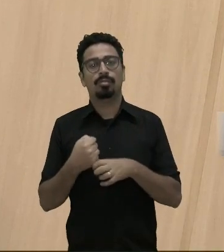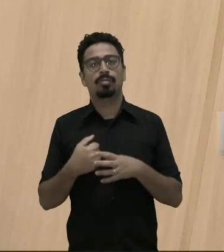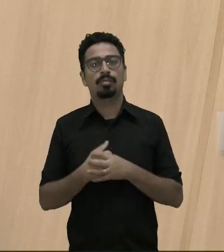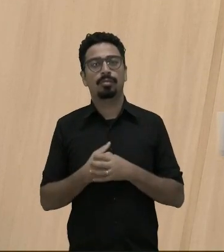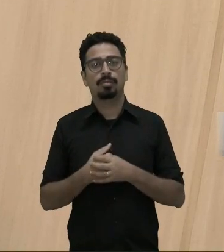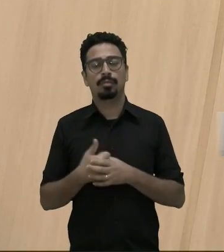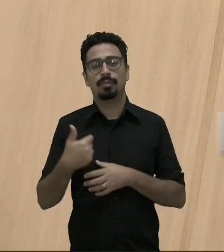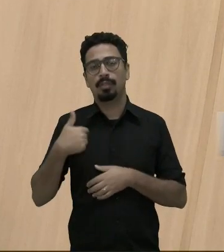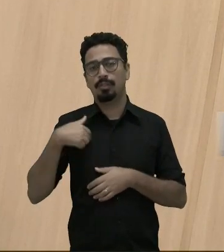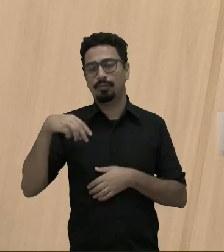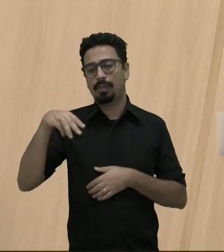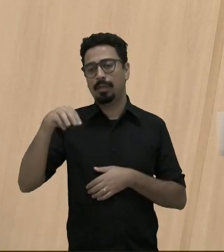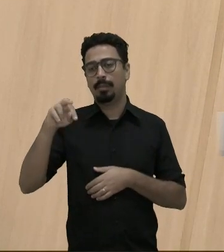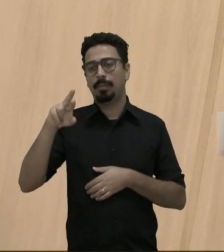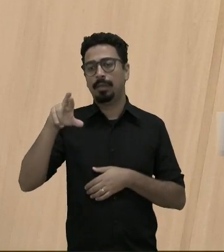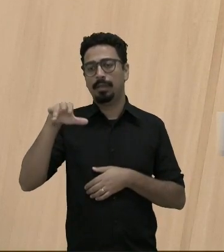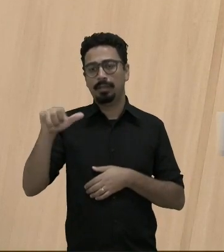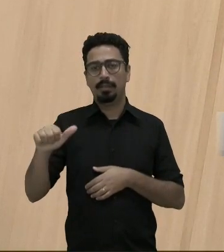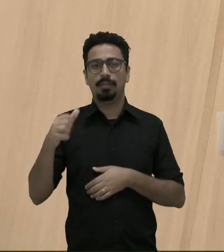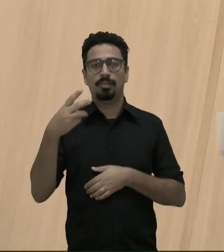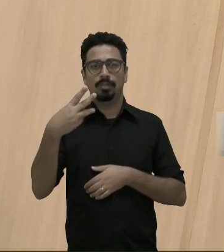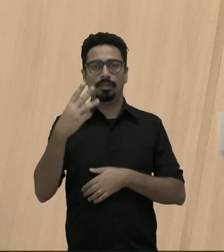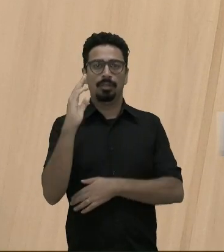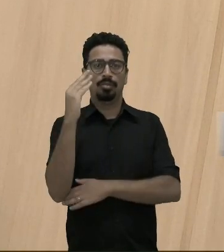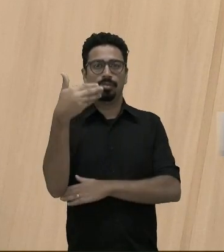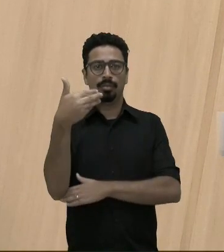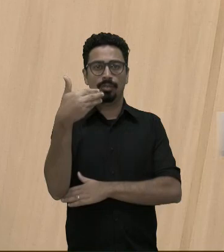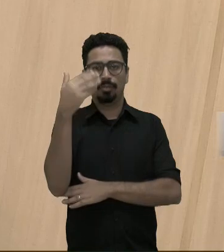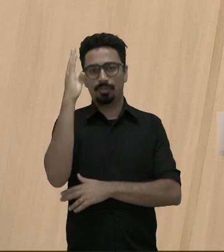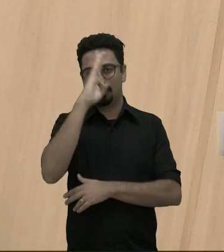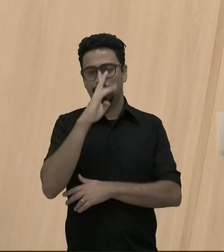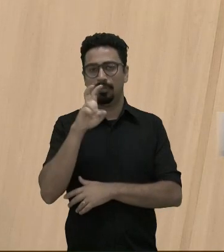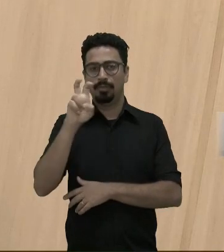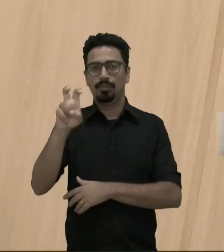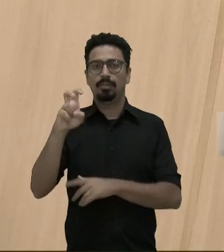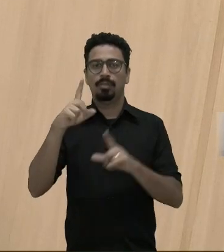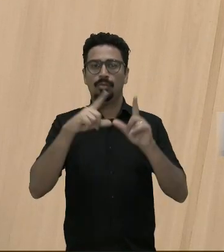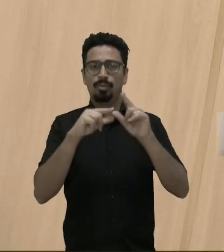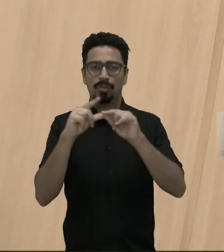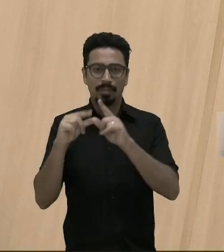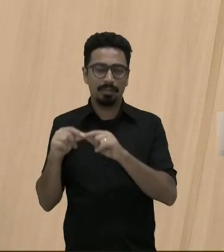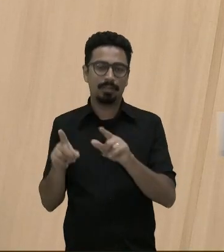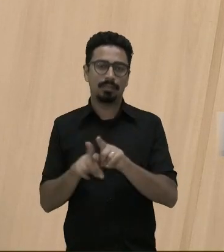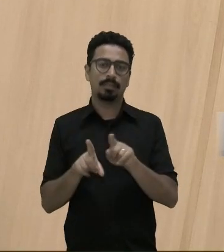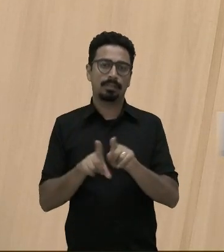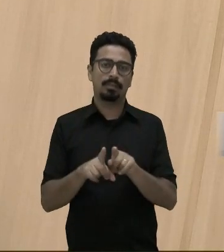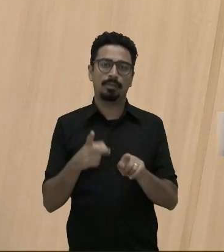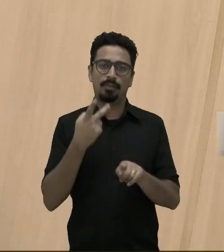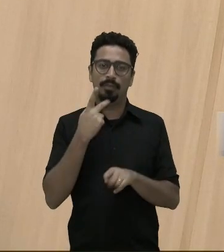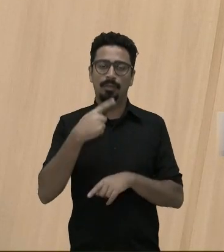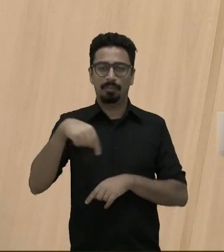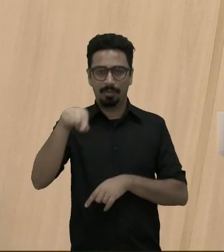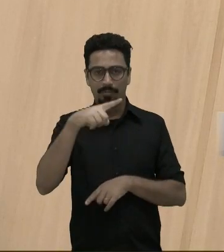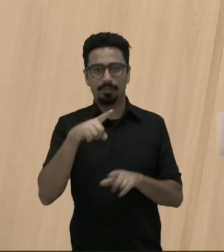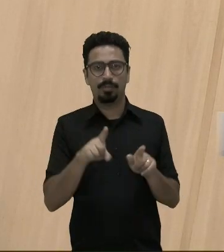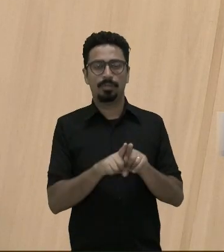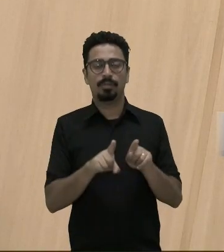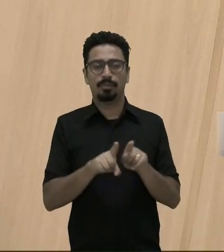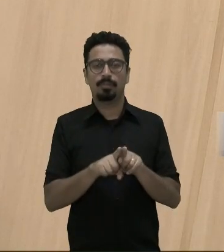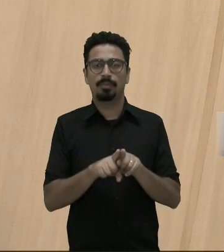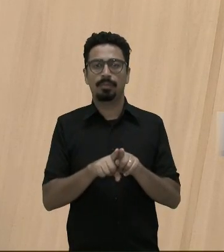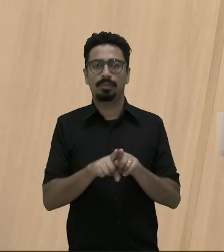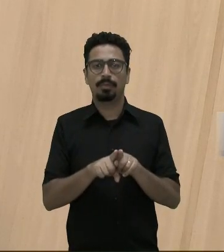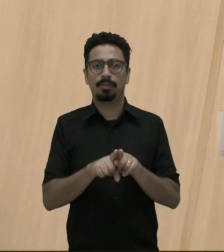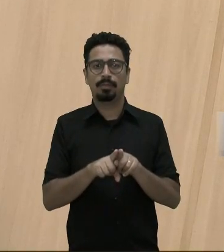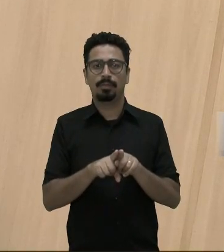de 3 cadeias de hotéis no Brasil, 5 estrelas. Eu quero falar para vocês nesta tarde, não